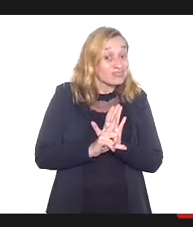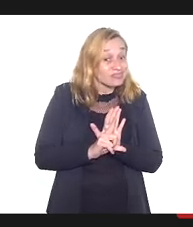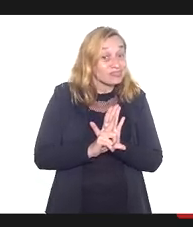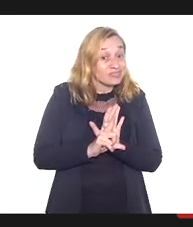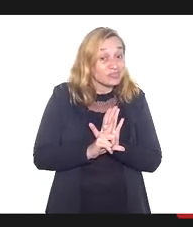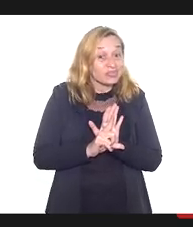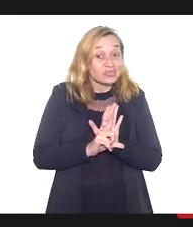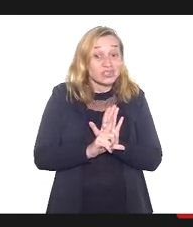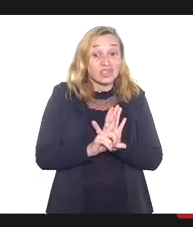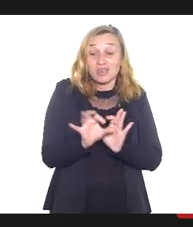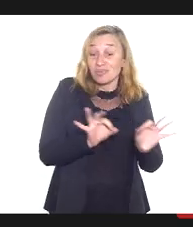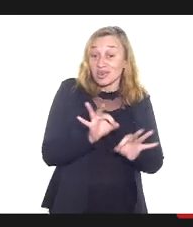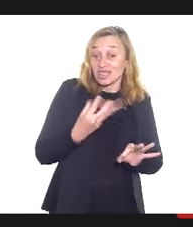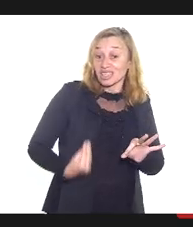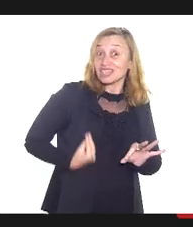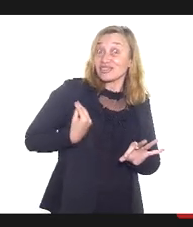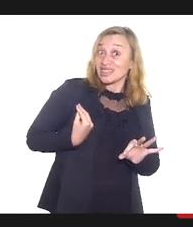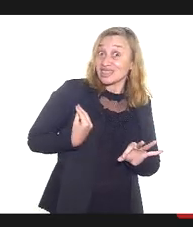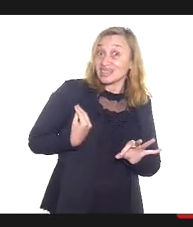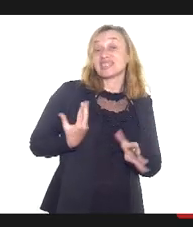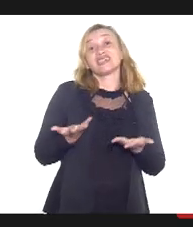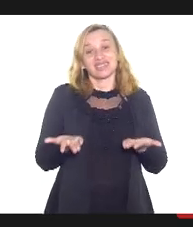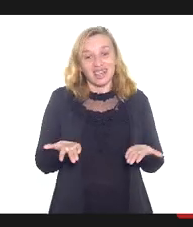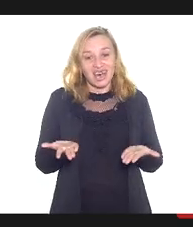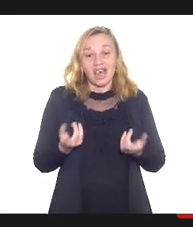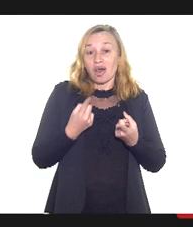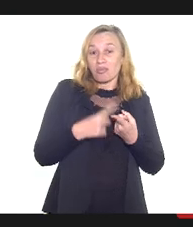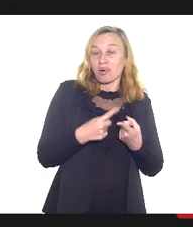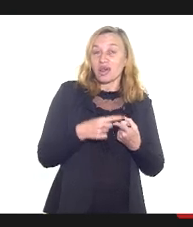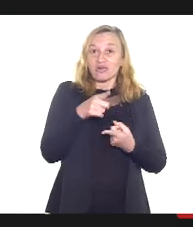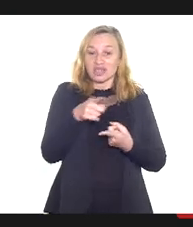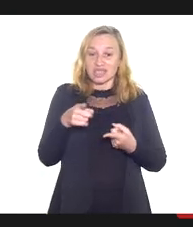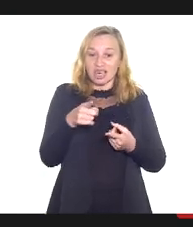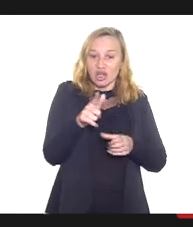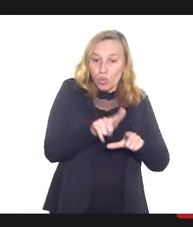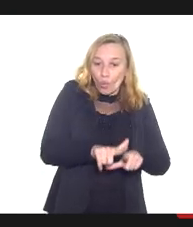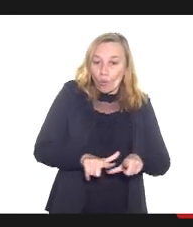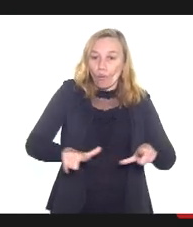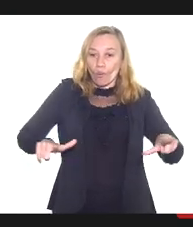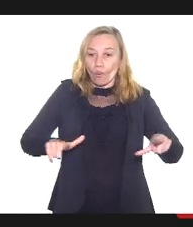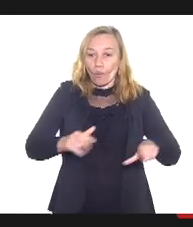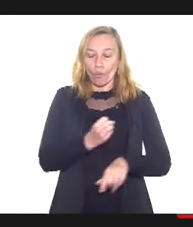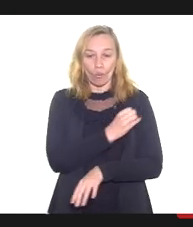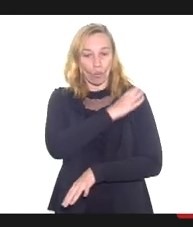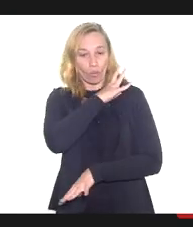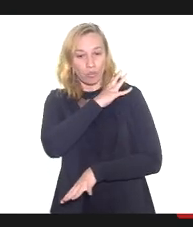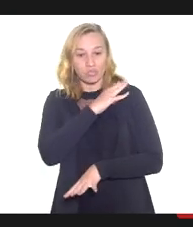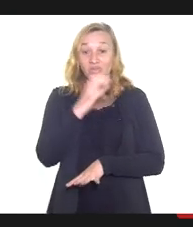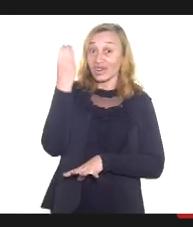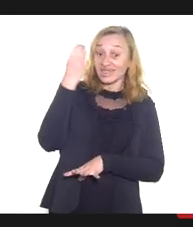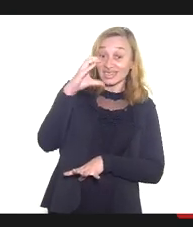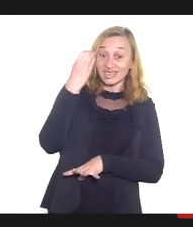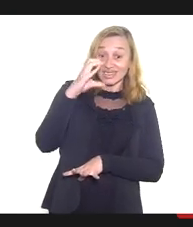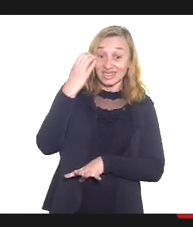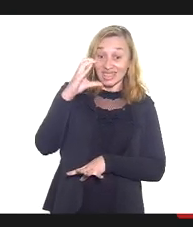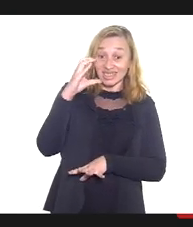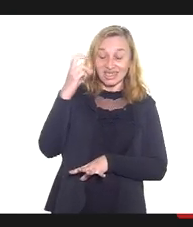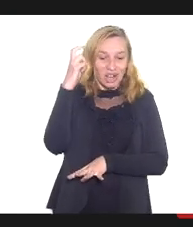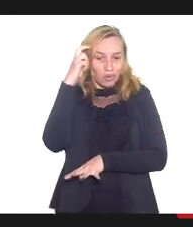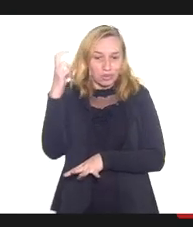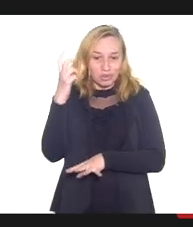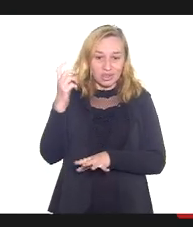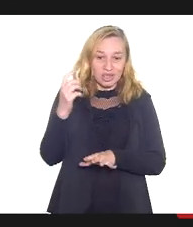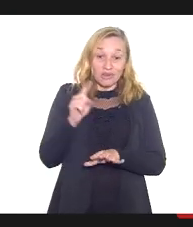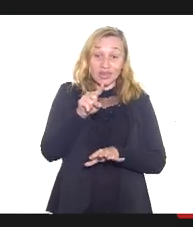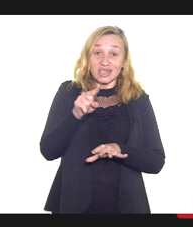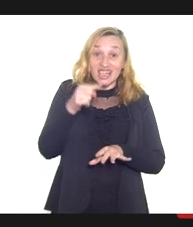de vida, projetos integradores, porque na medida que você esvazia o ensino médio da ciência, das disciplinas escolares, você tem que inventar